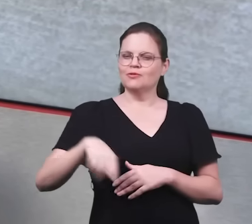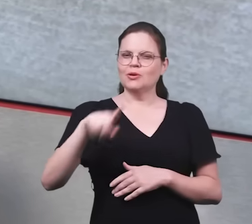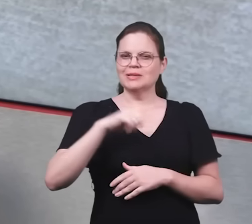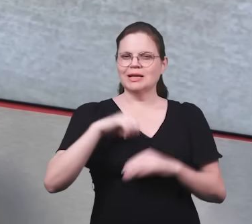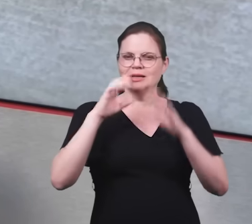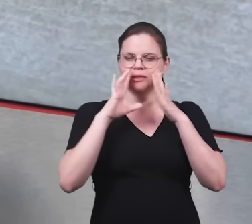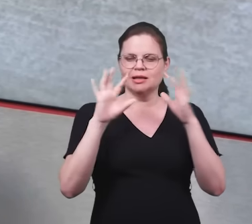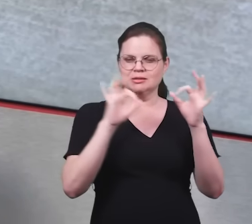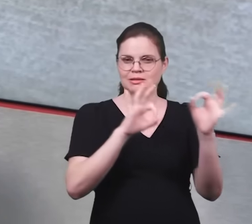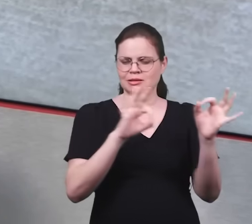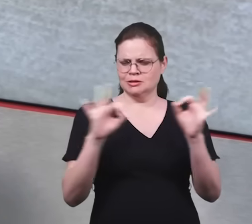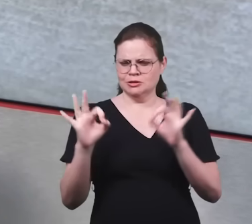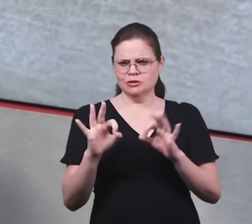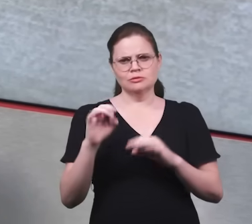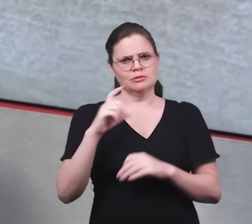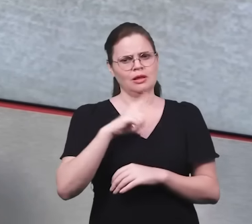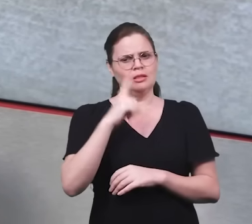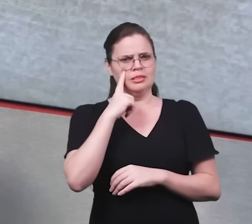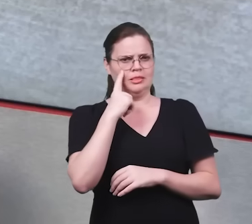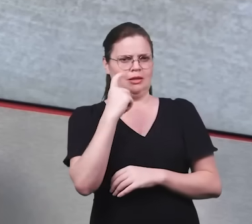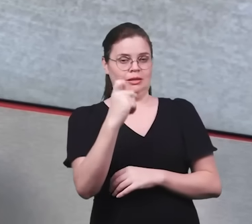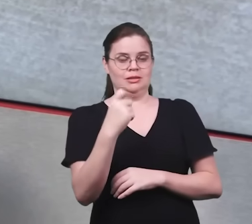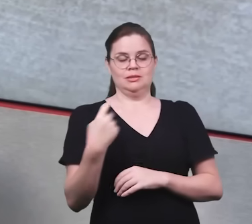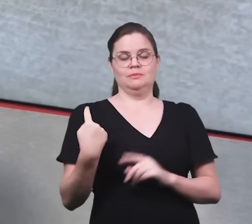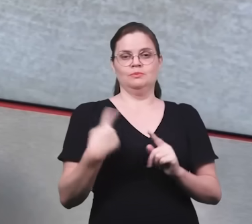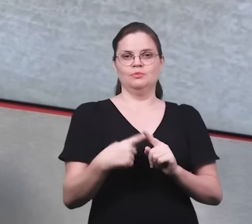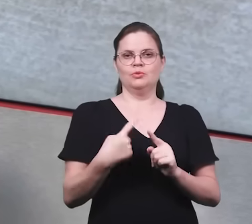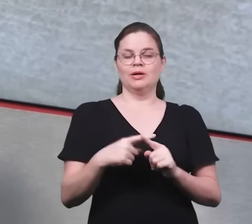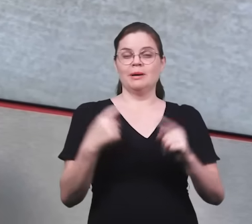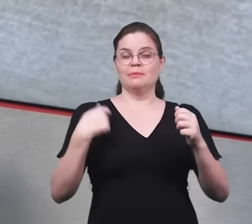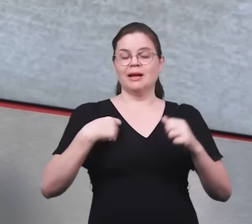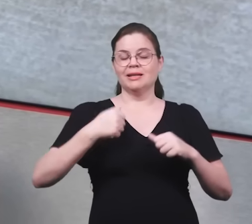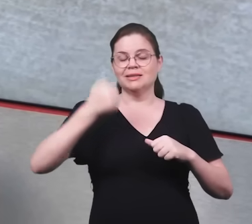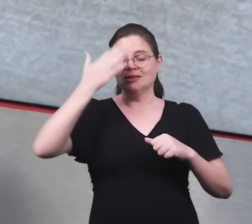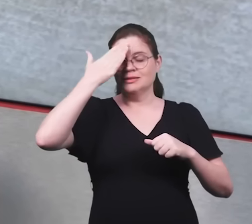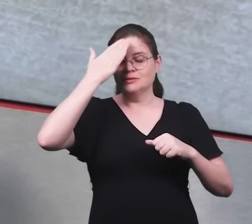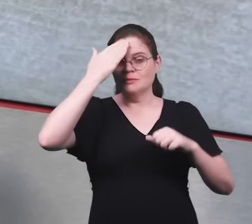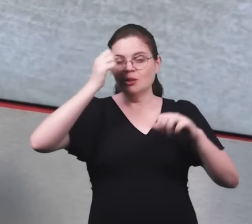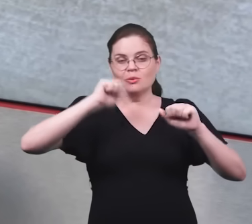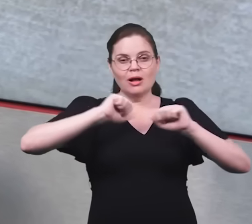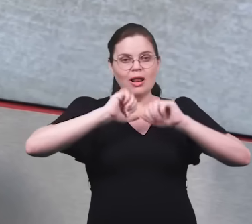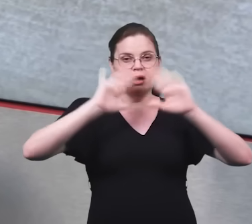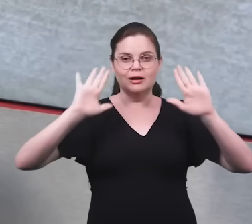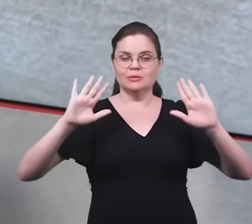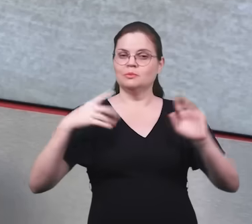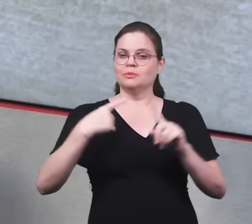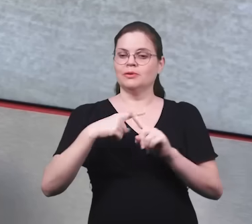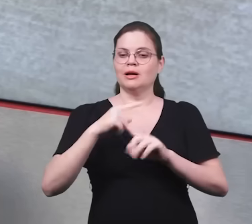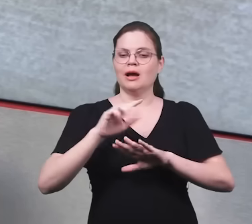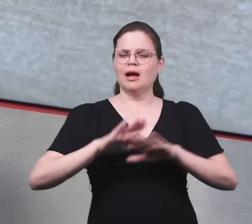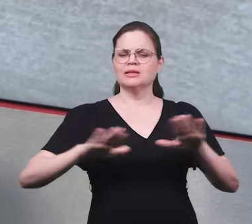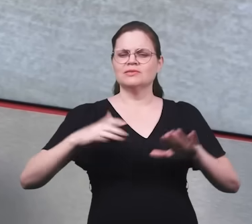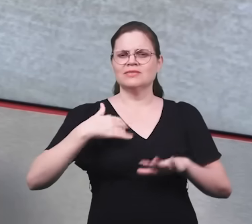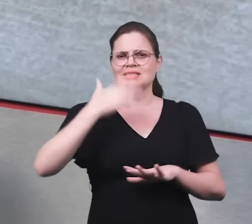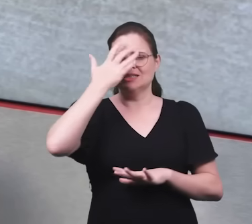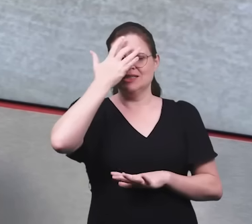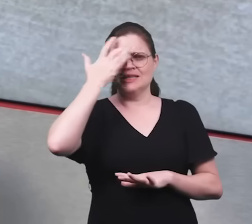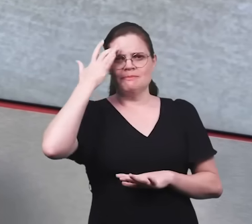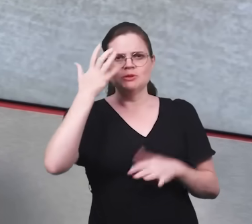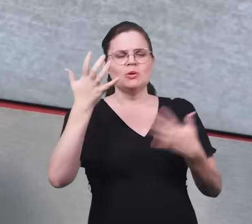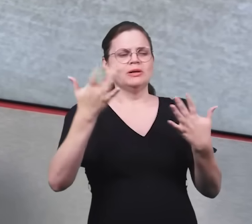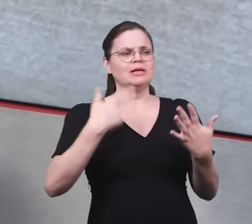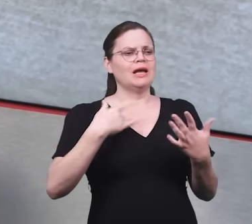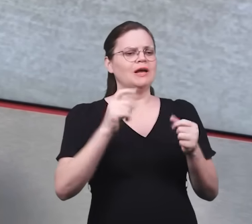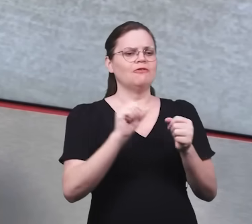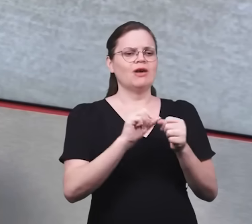para você, para o senhor, para a senhora, porque se trata exatamente de um esclarecimento. Porque é muito natural as pessoas buscarem